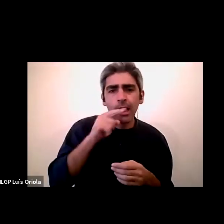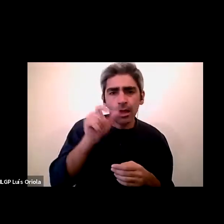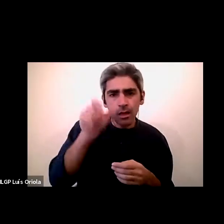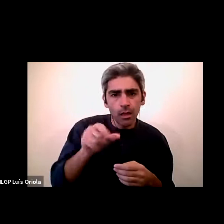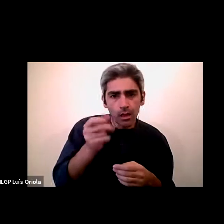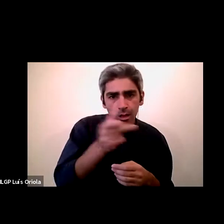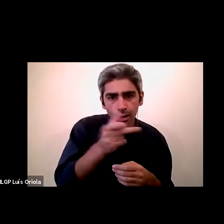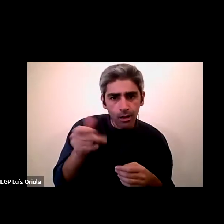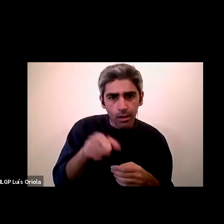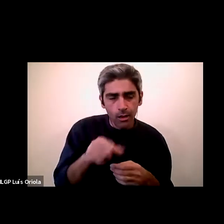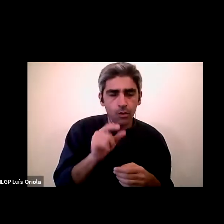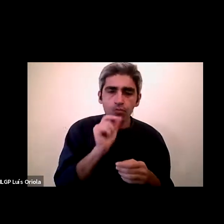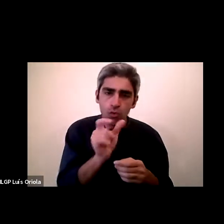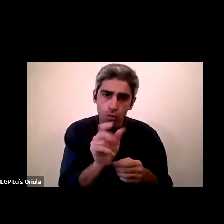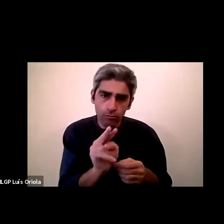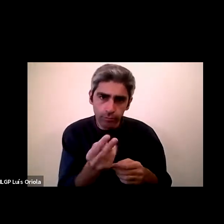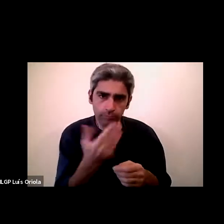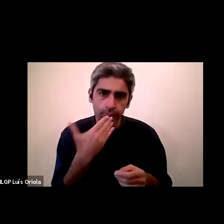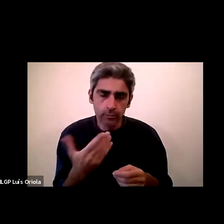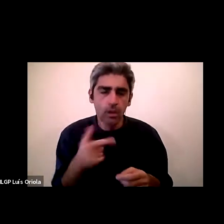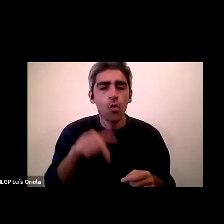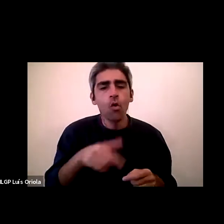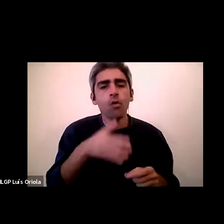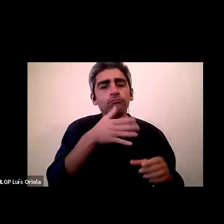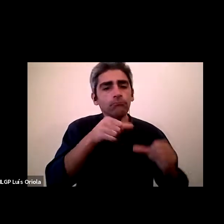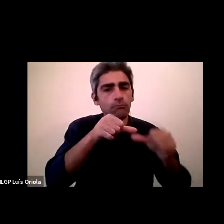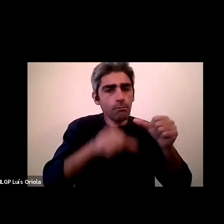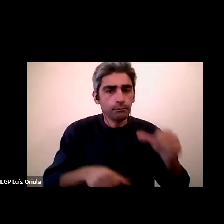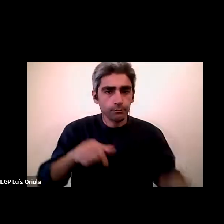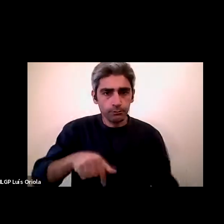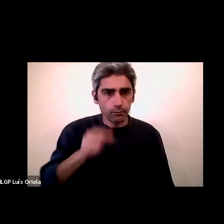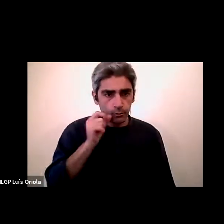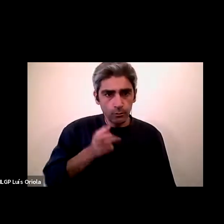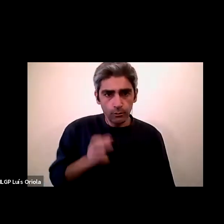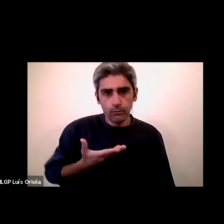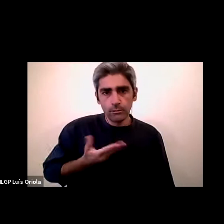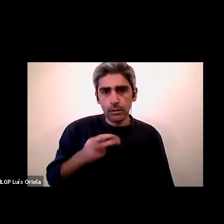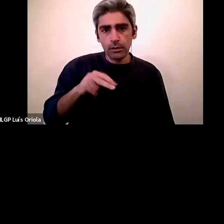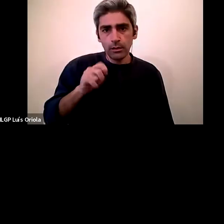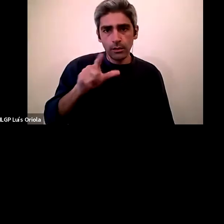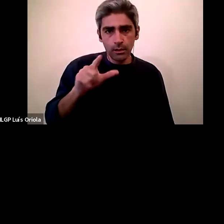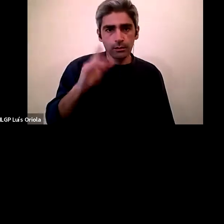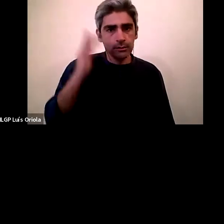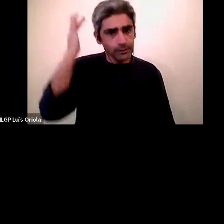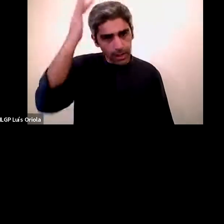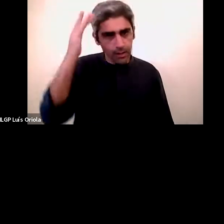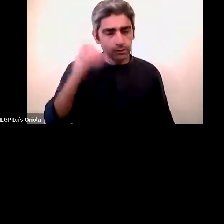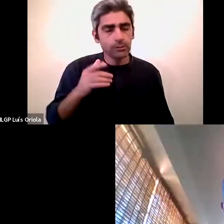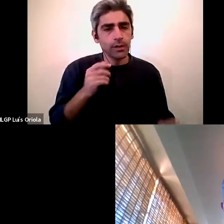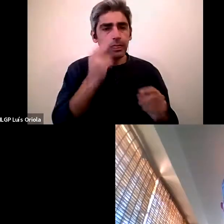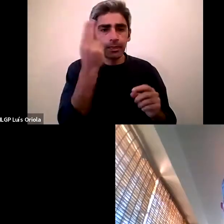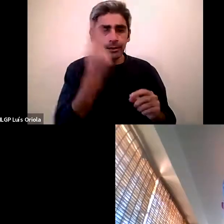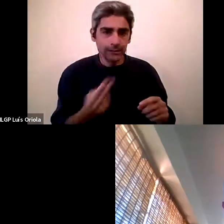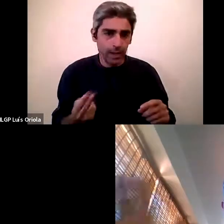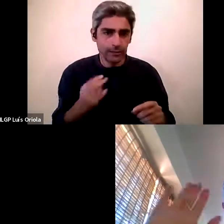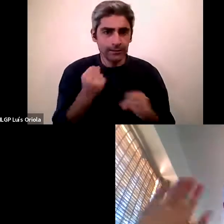as questões. No painel de conferencistas de hoje temos connosco o Dr. Daniel Santos, designer de serviços do Laboratório de